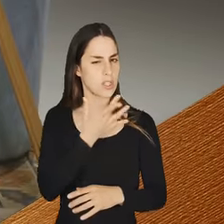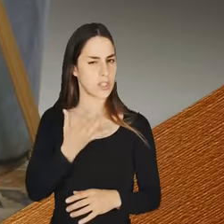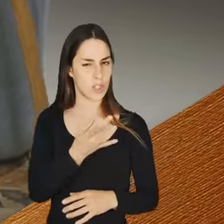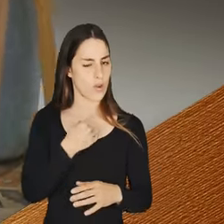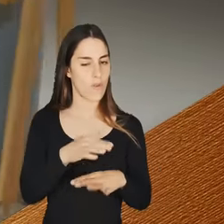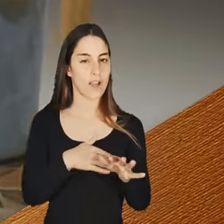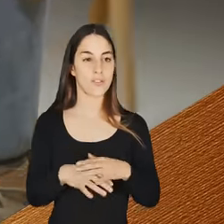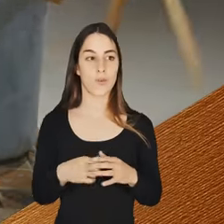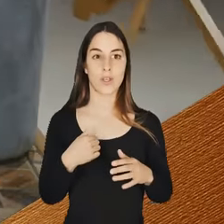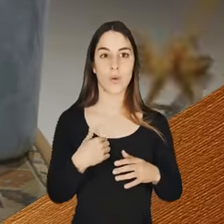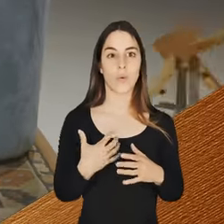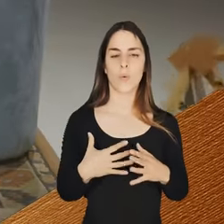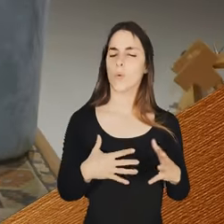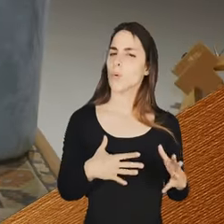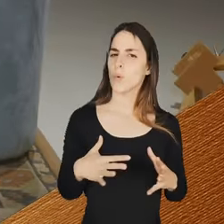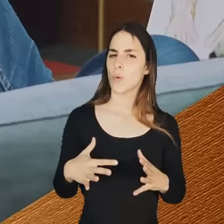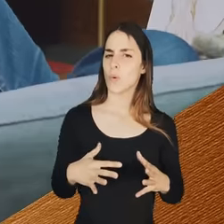estava... Cuidado com as...